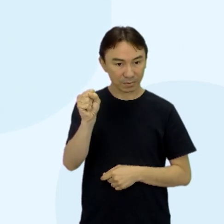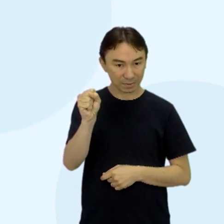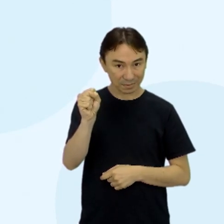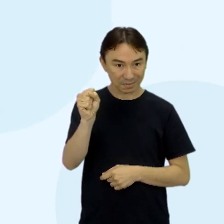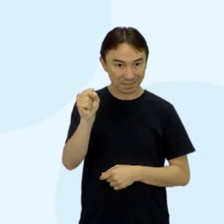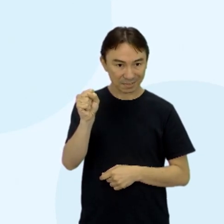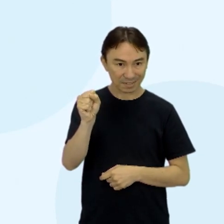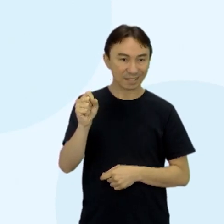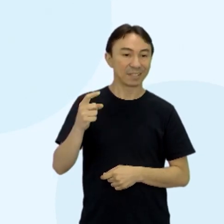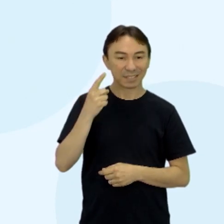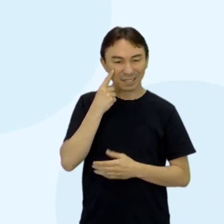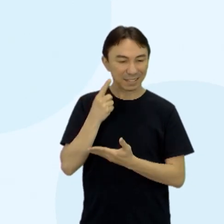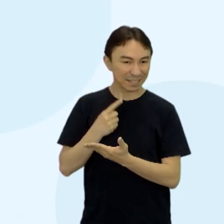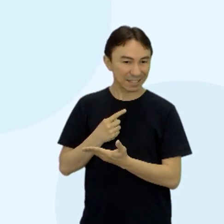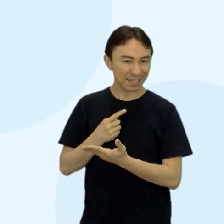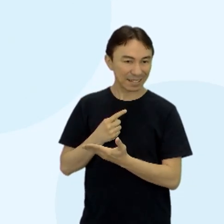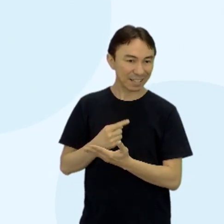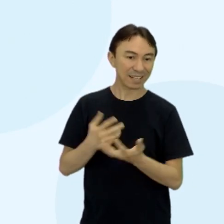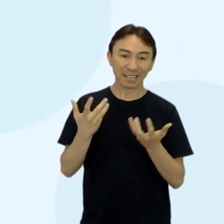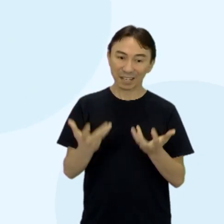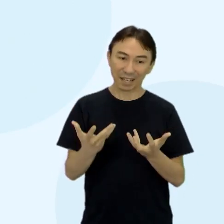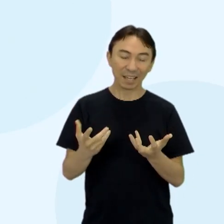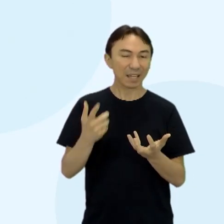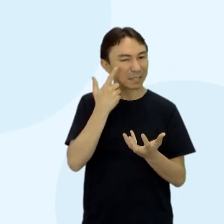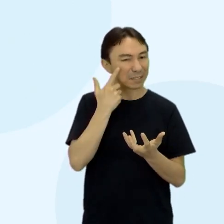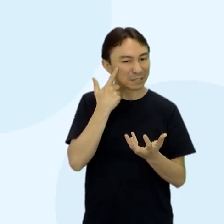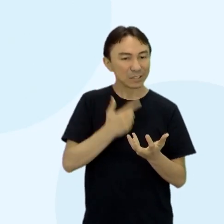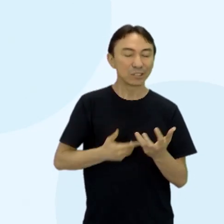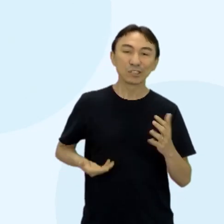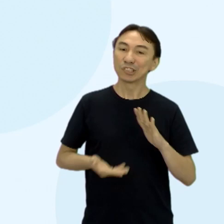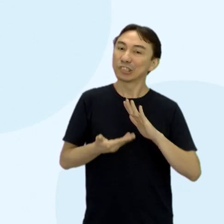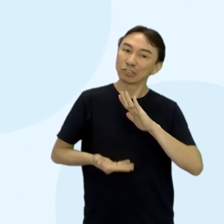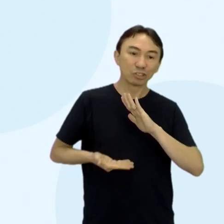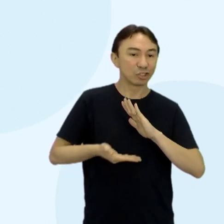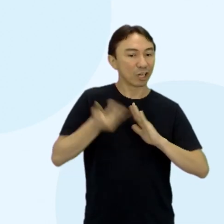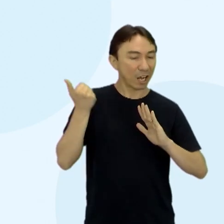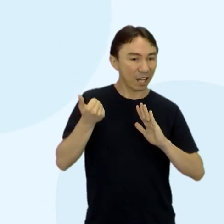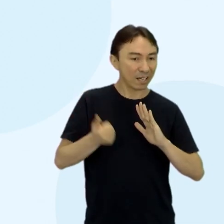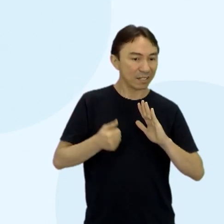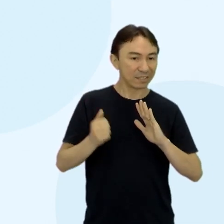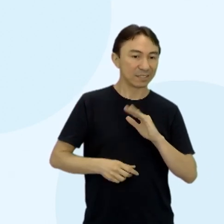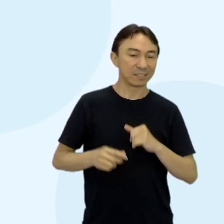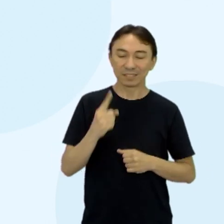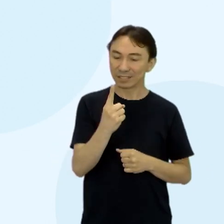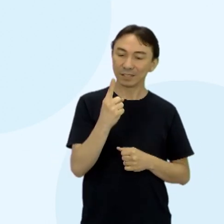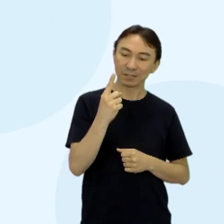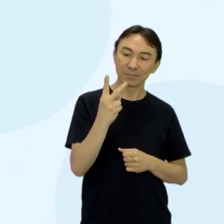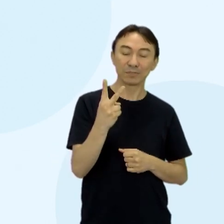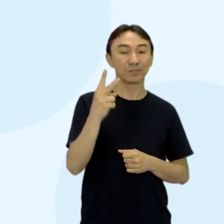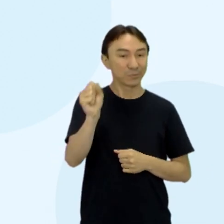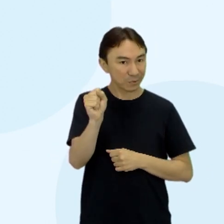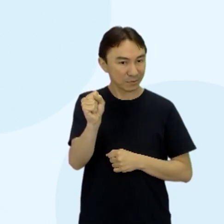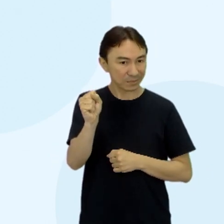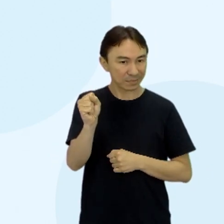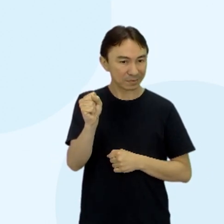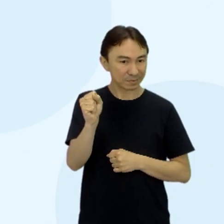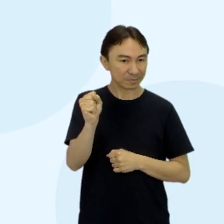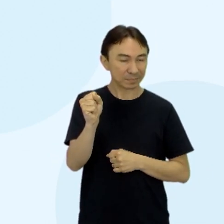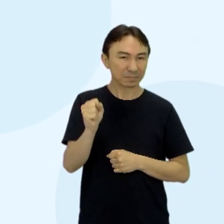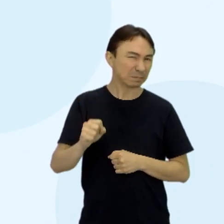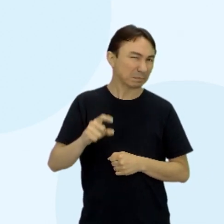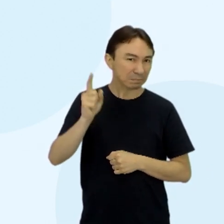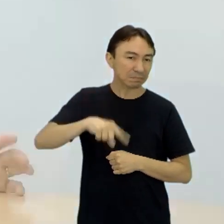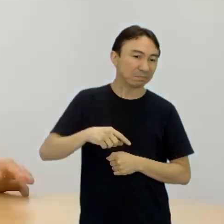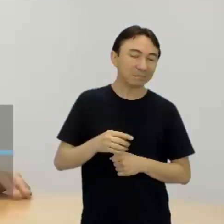né? Exterminar, sumir, desintegrar com 128. Tem que dar um zero, né? A gente disse que exatamente. O zero,